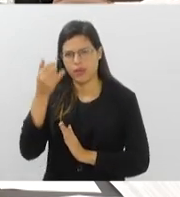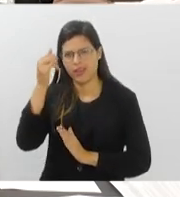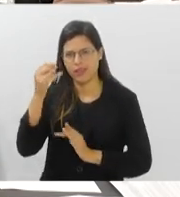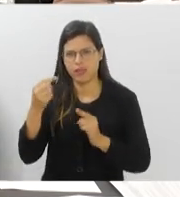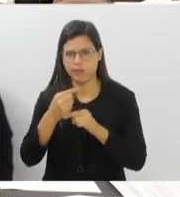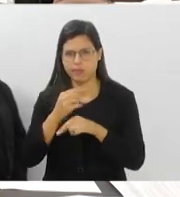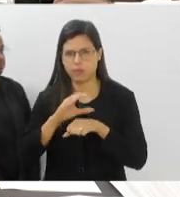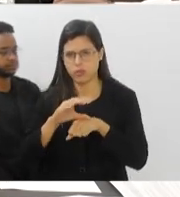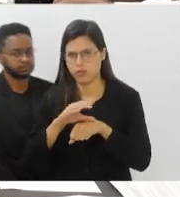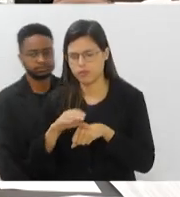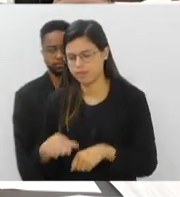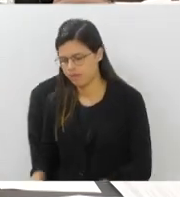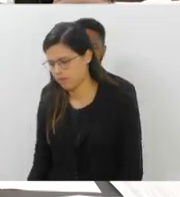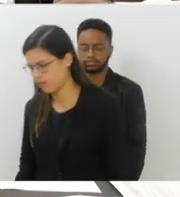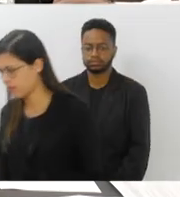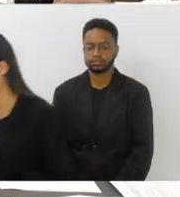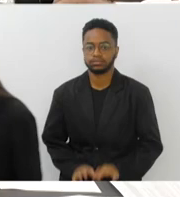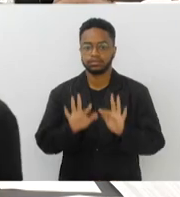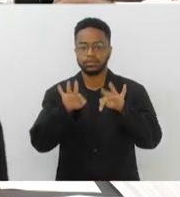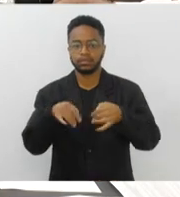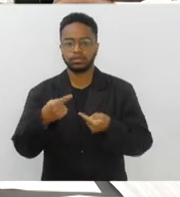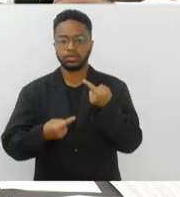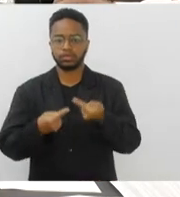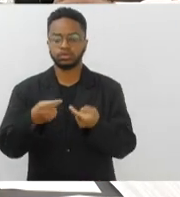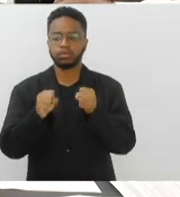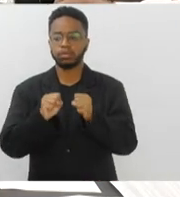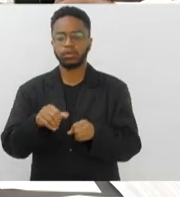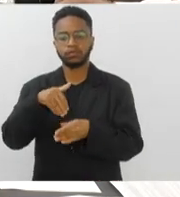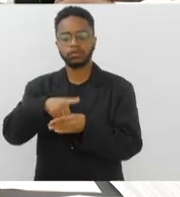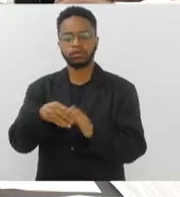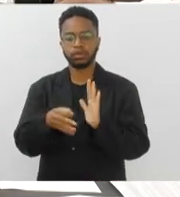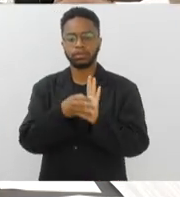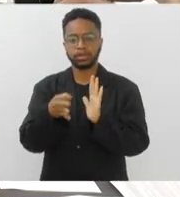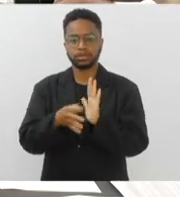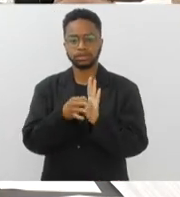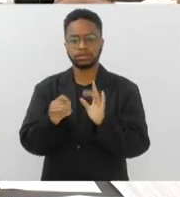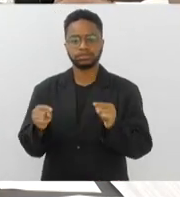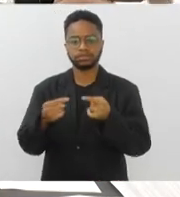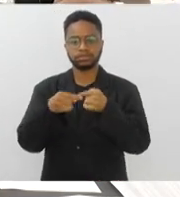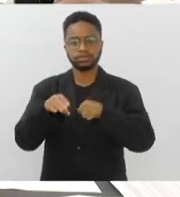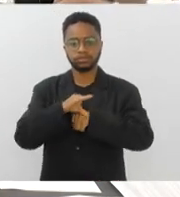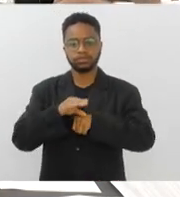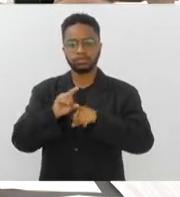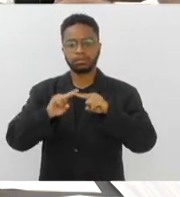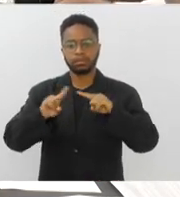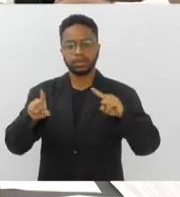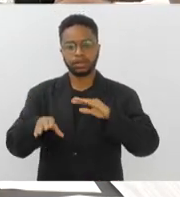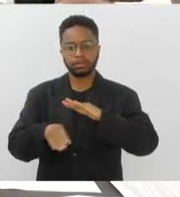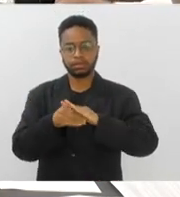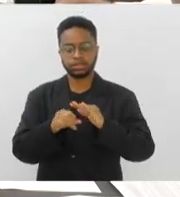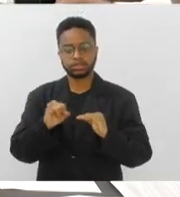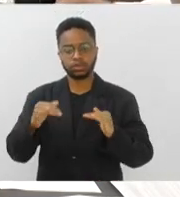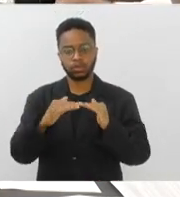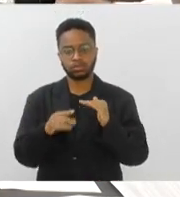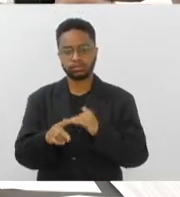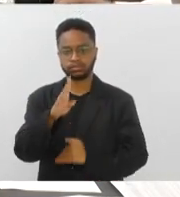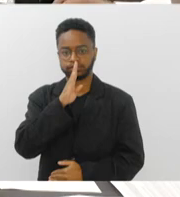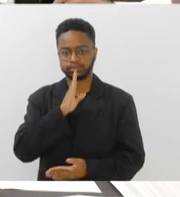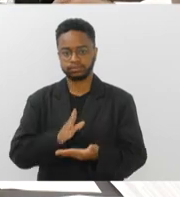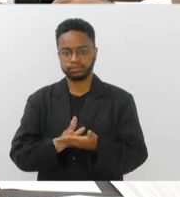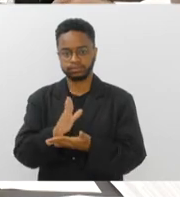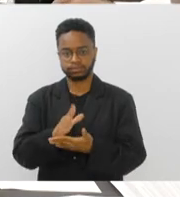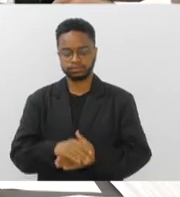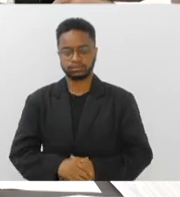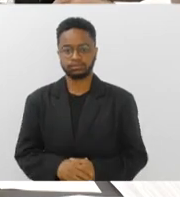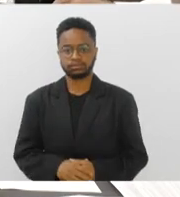presidente. Então, obrigado. Encerrada a discussão. Em votação, o parecer pela constitucionalidade com emendas. Senhores que aprovam, permaneçam como estão.